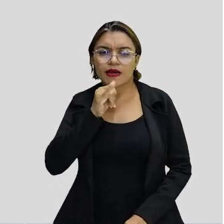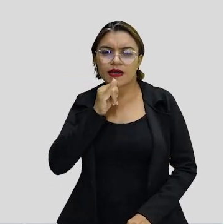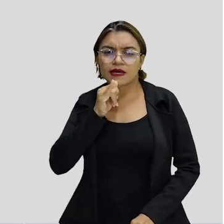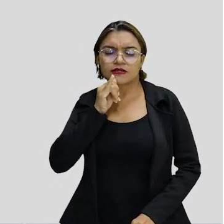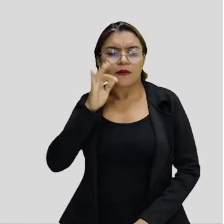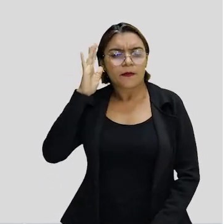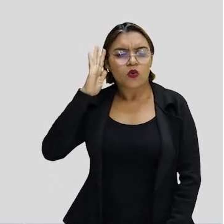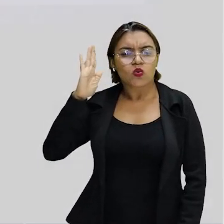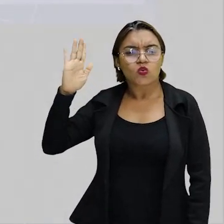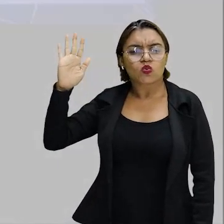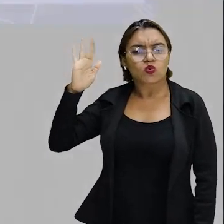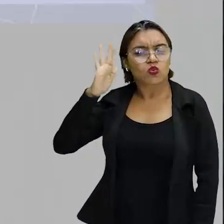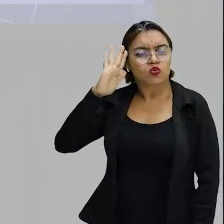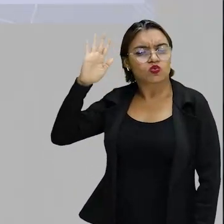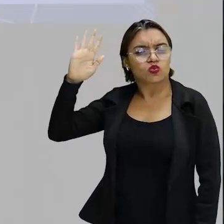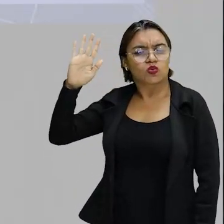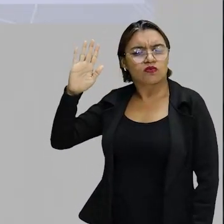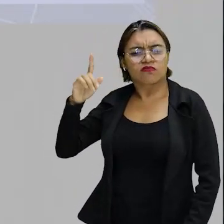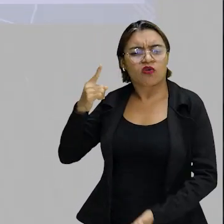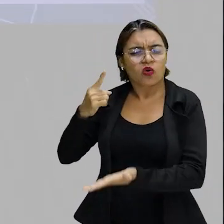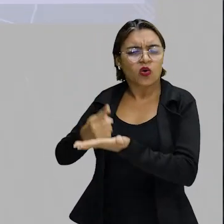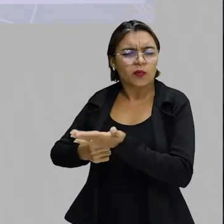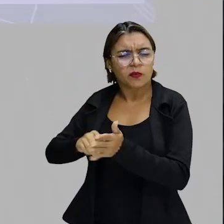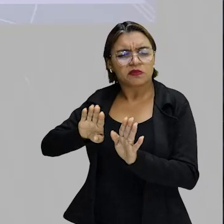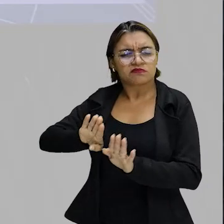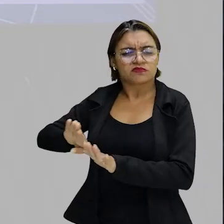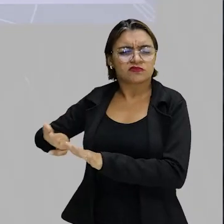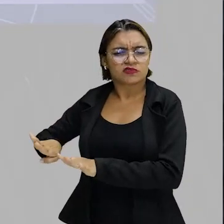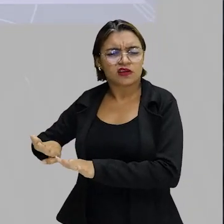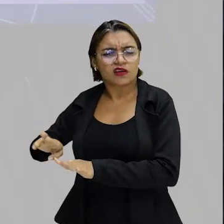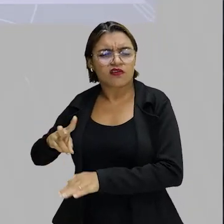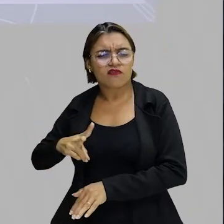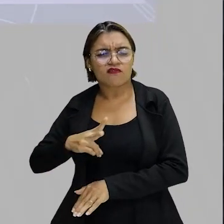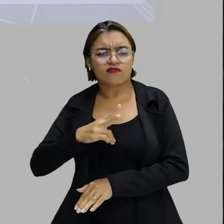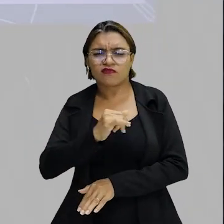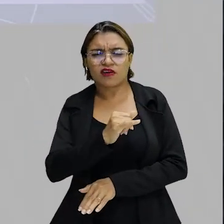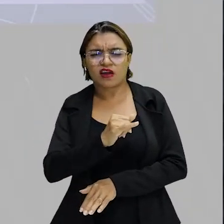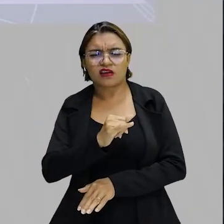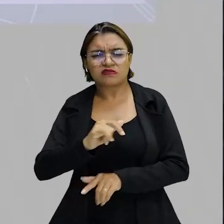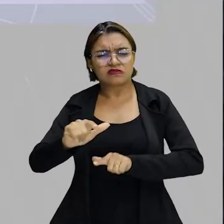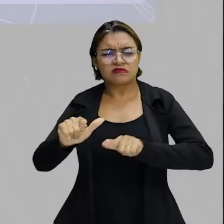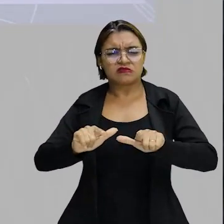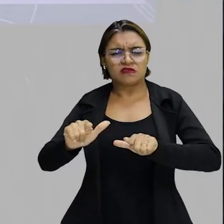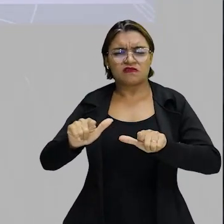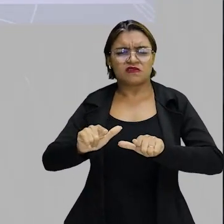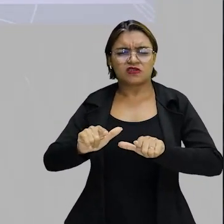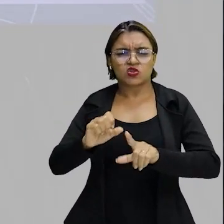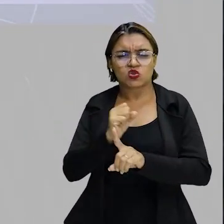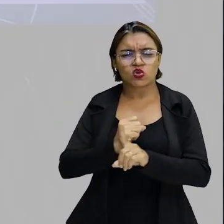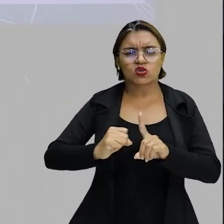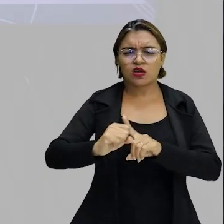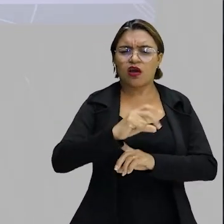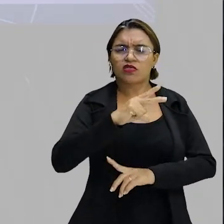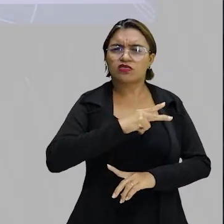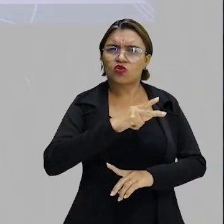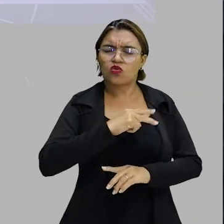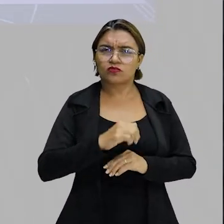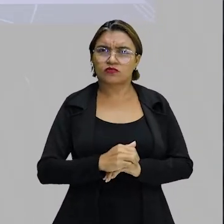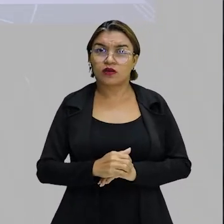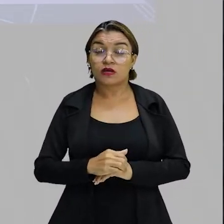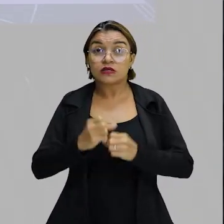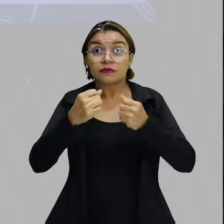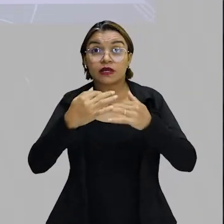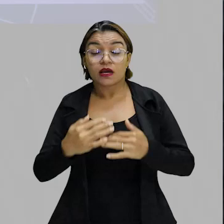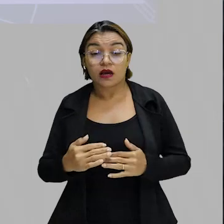compromisso, não vai no desserviço. Se o social tem dono, não vai. A gente está falando aqui de elevador,